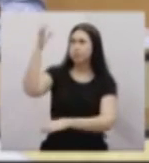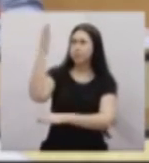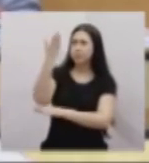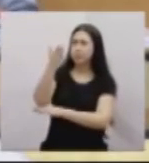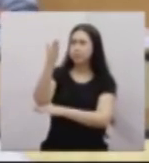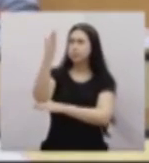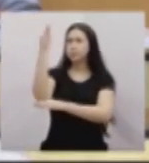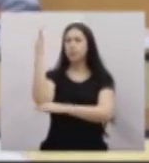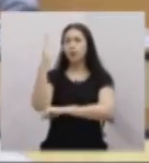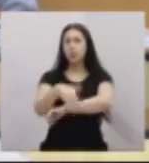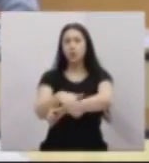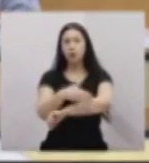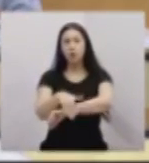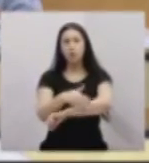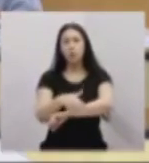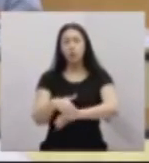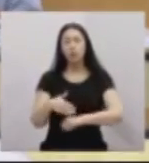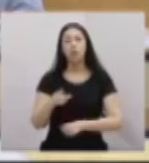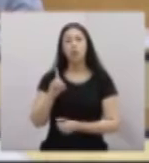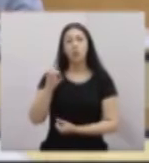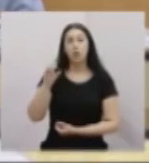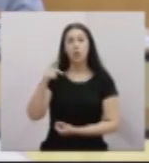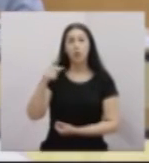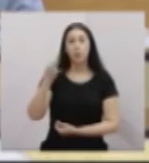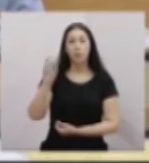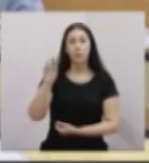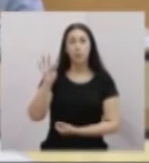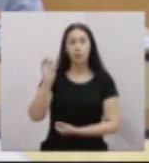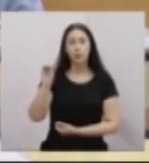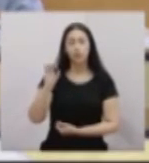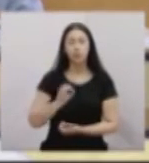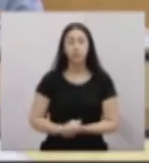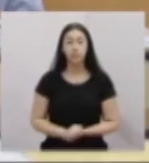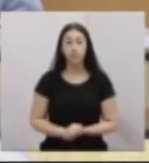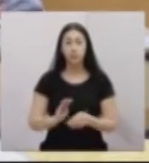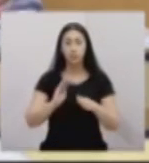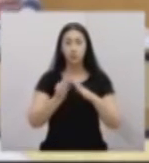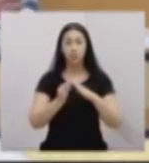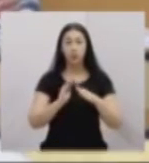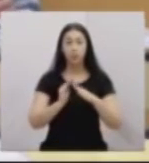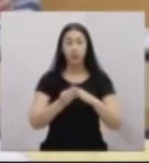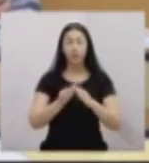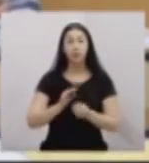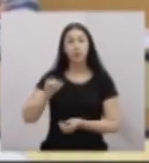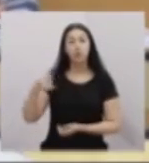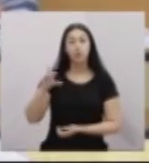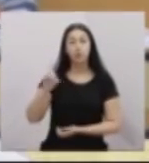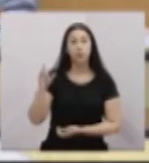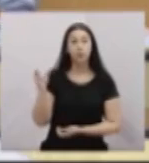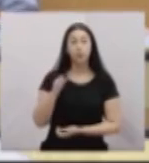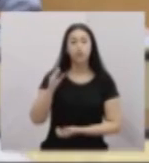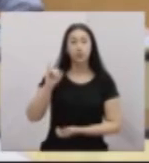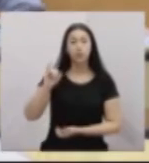na travessa Estrada Municipal do Porto, em frente ao número 230, no Jardim